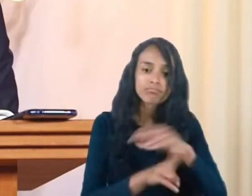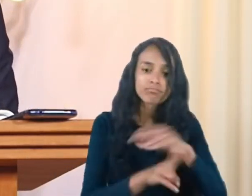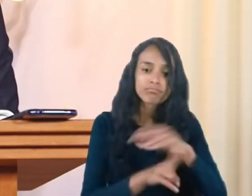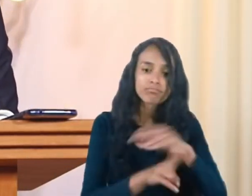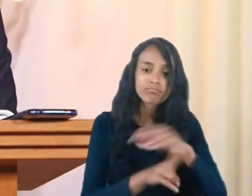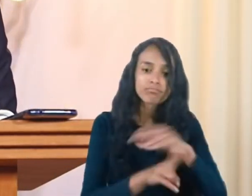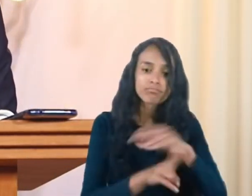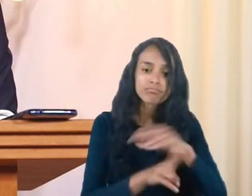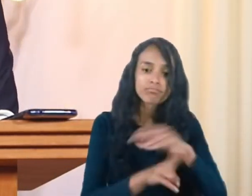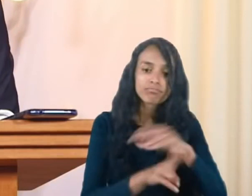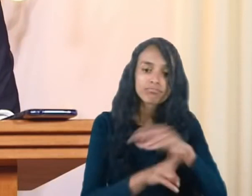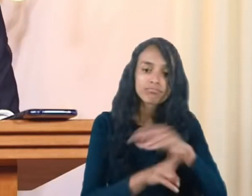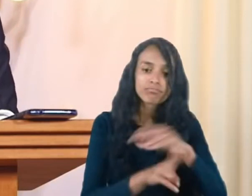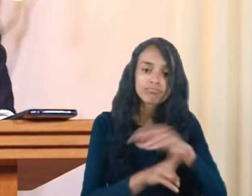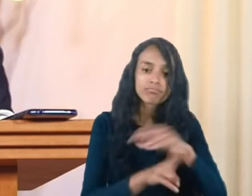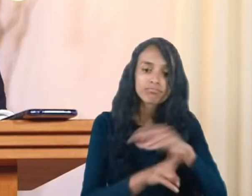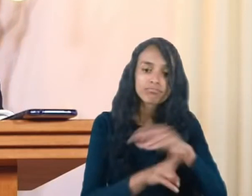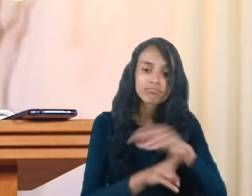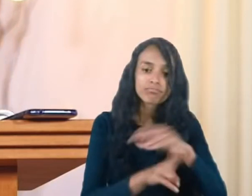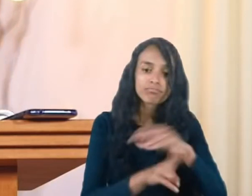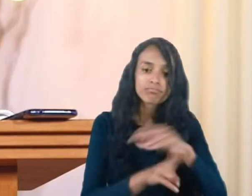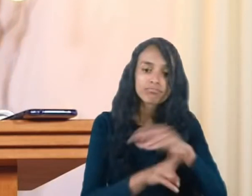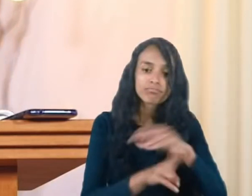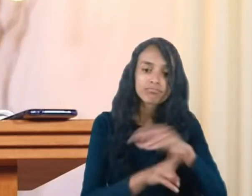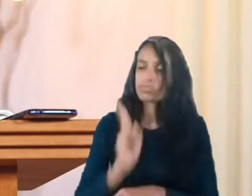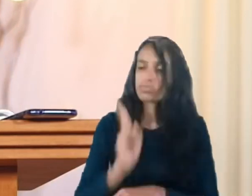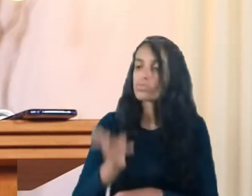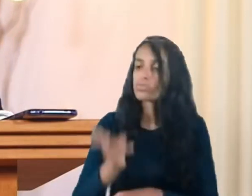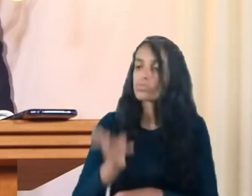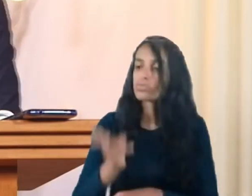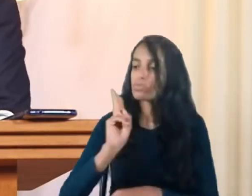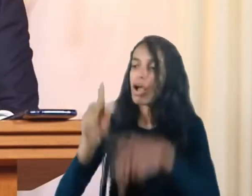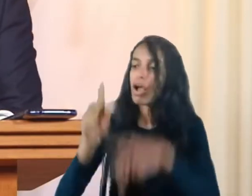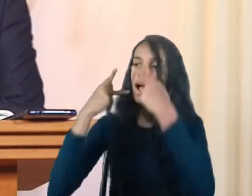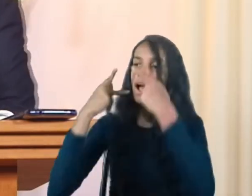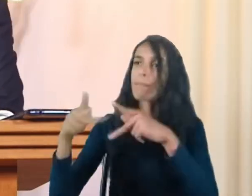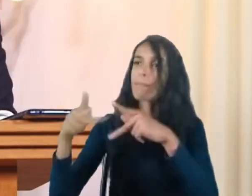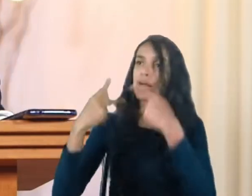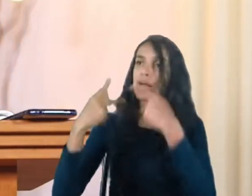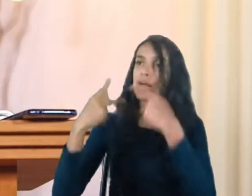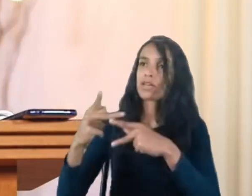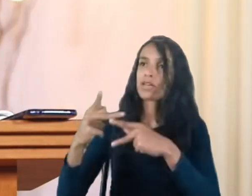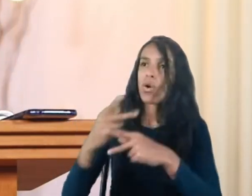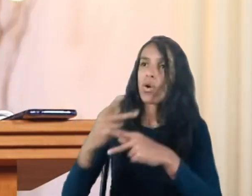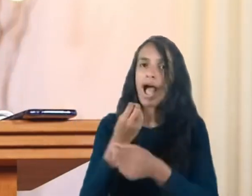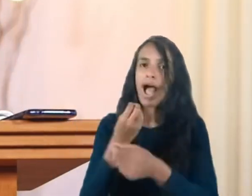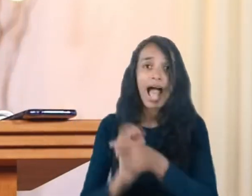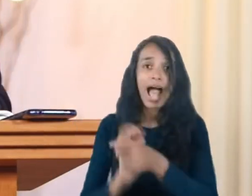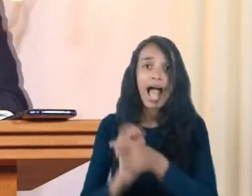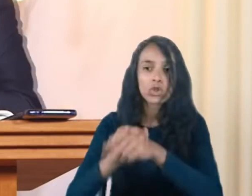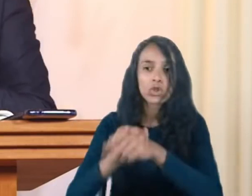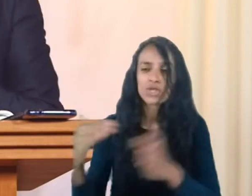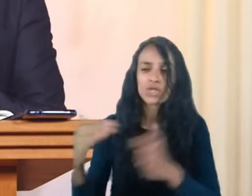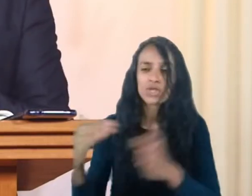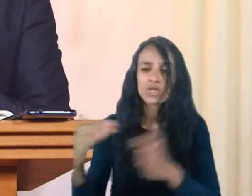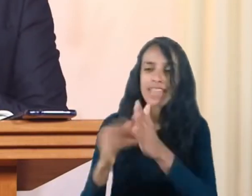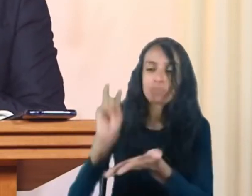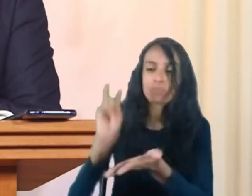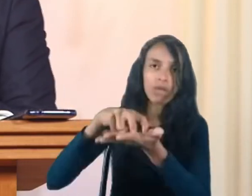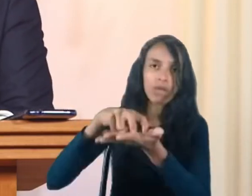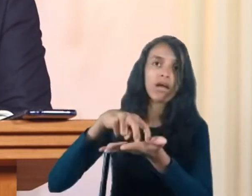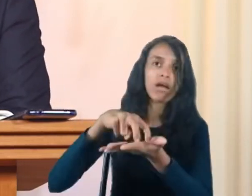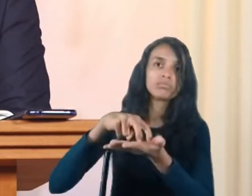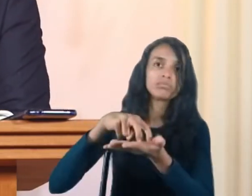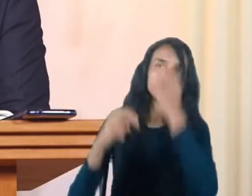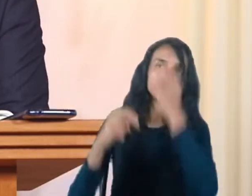o dia amanhecer. E atenção, o versículo 12 desse texto